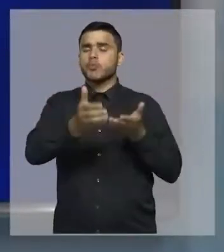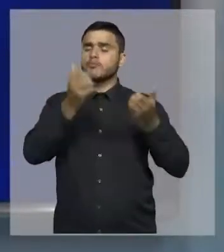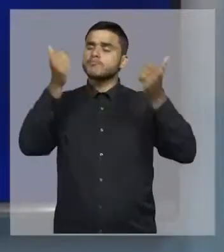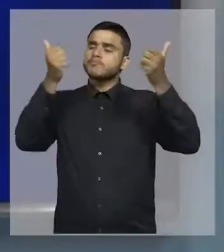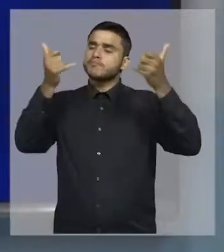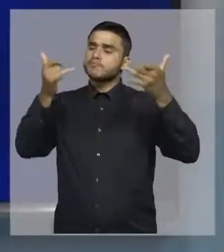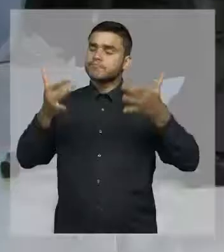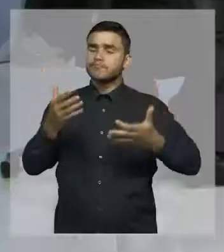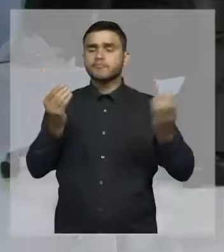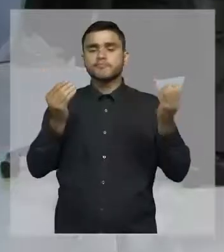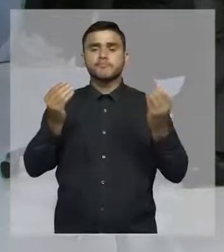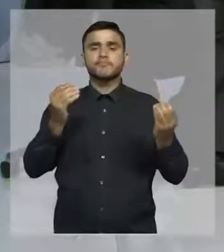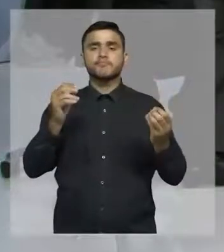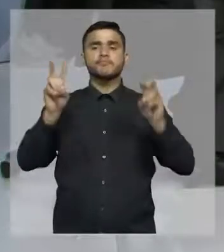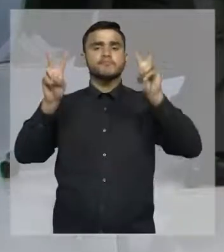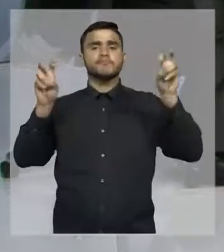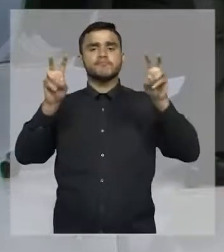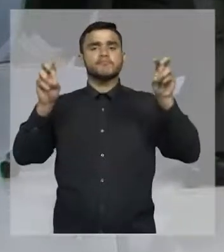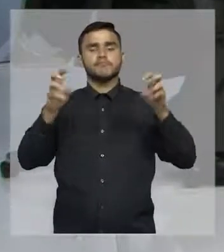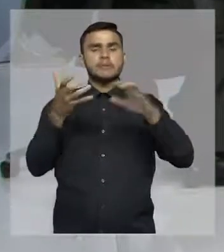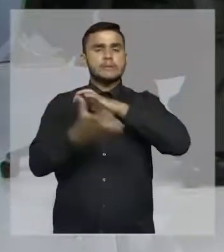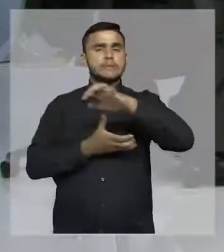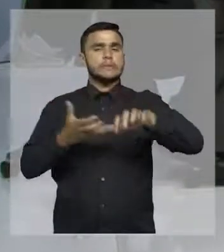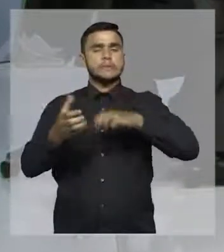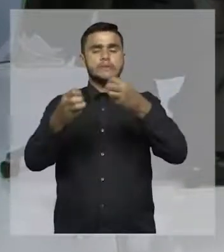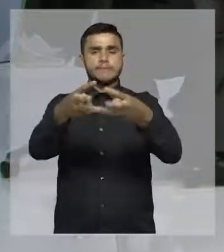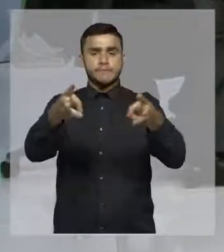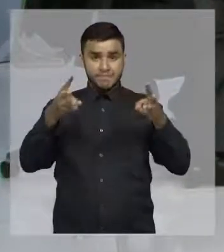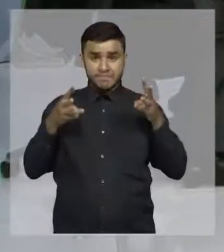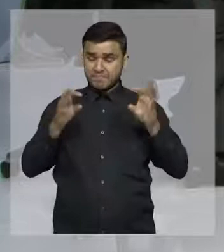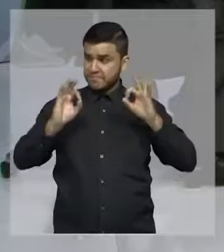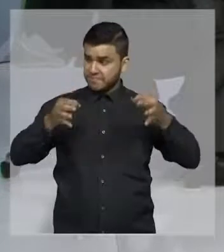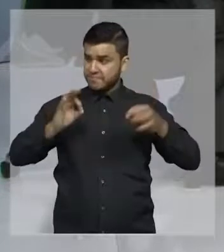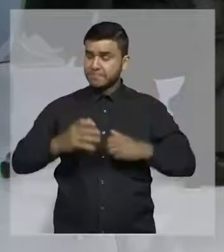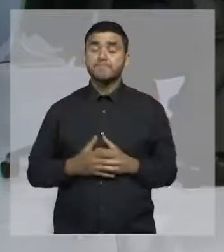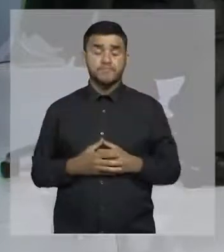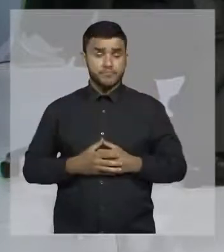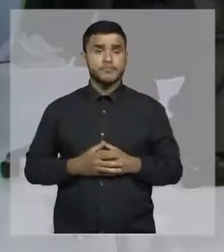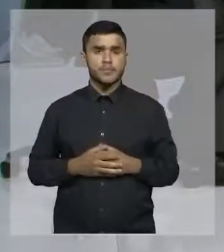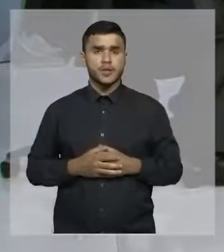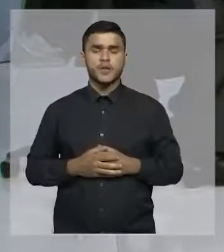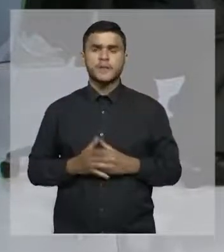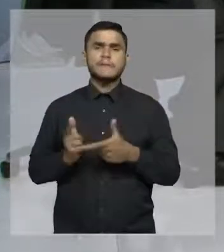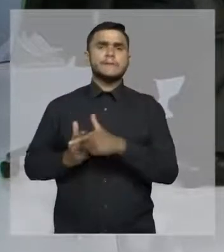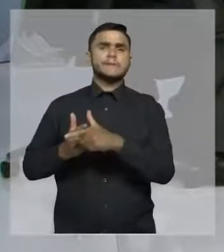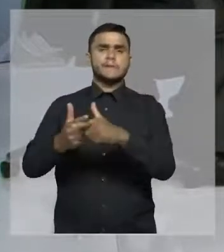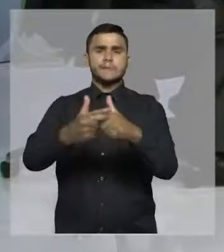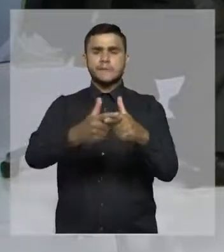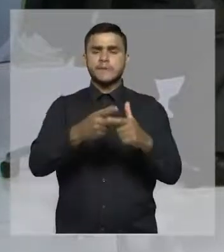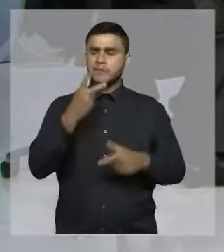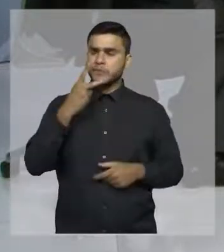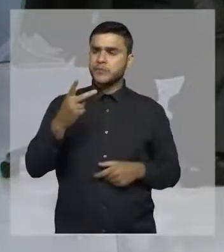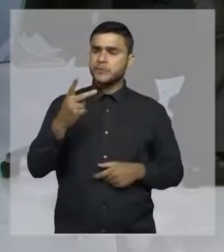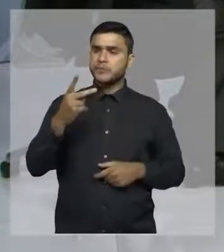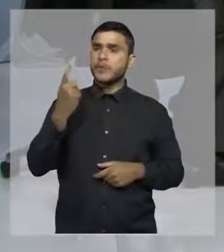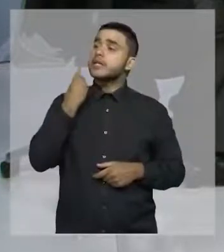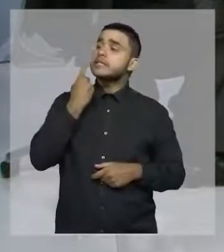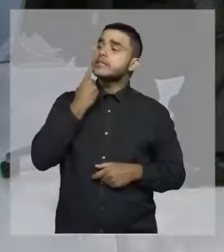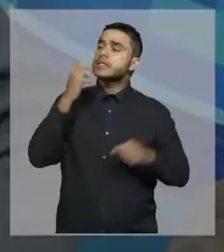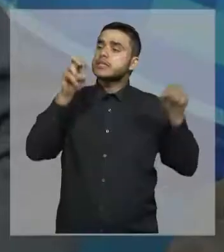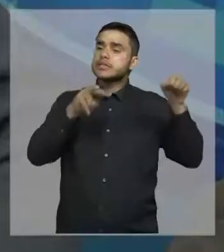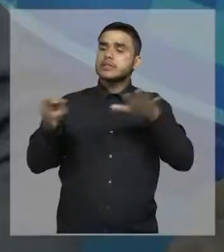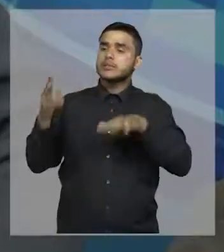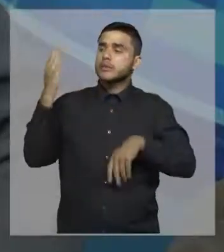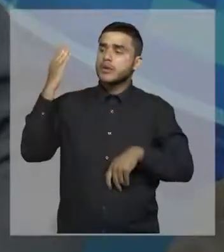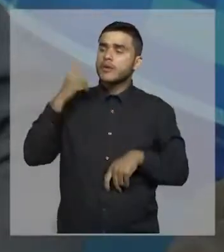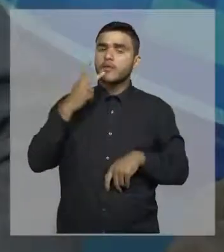que foi esta greve, esta paralisação, que quando gravávamos o programa na última sexta-feira, o